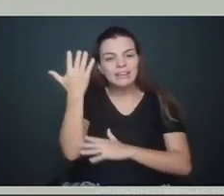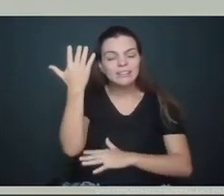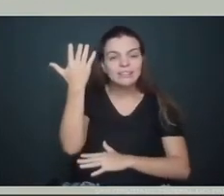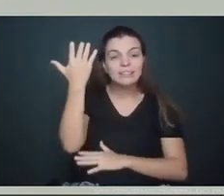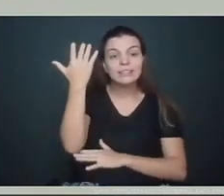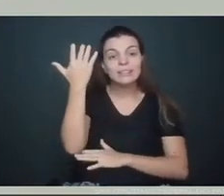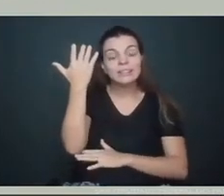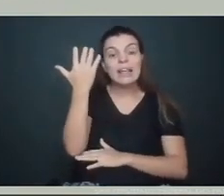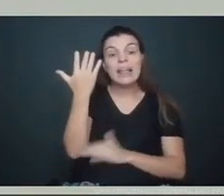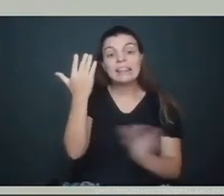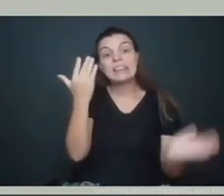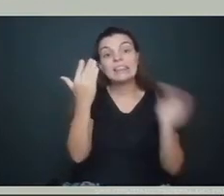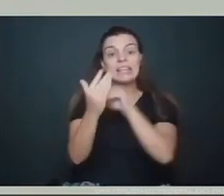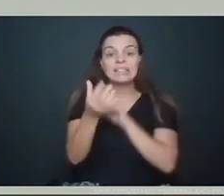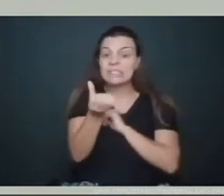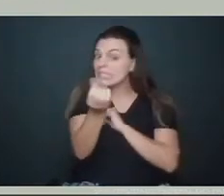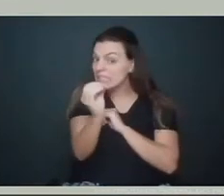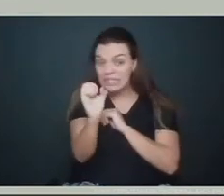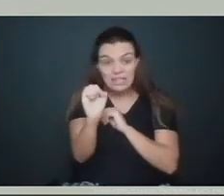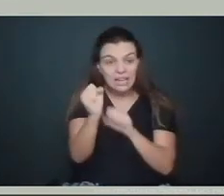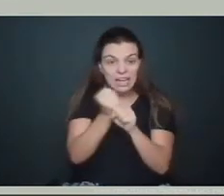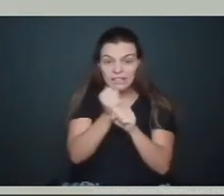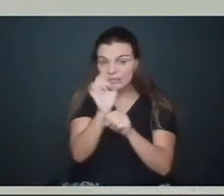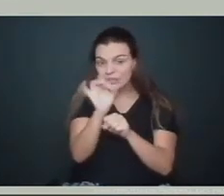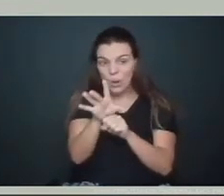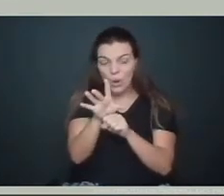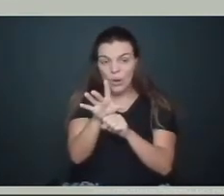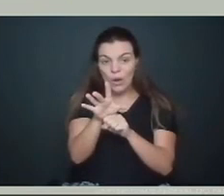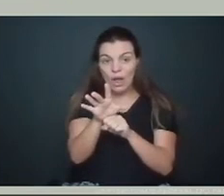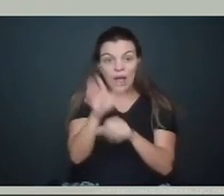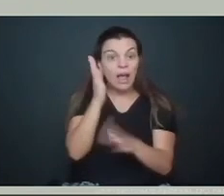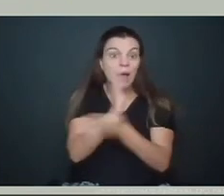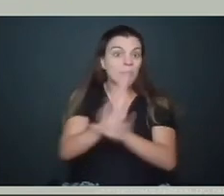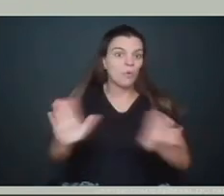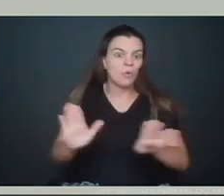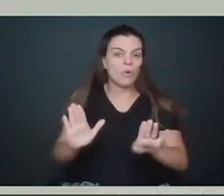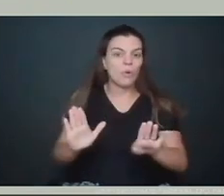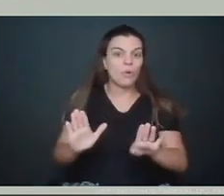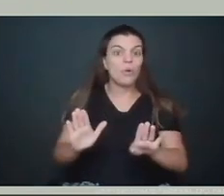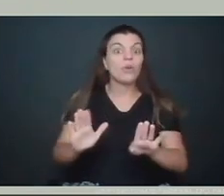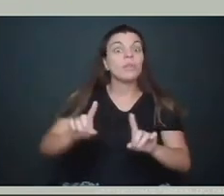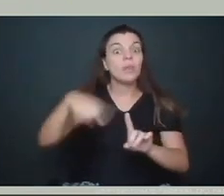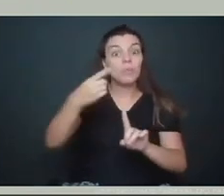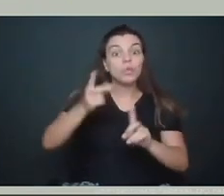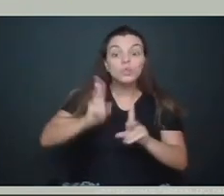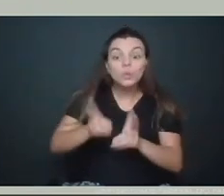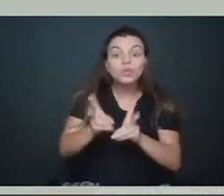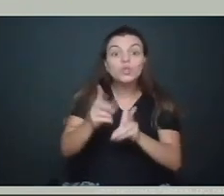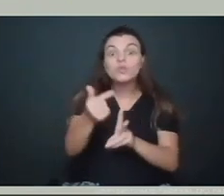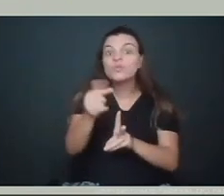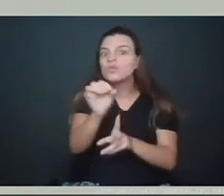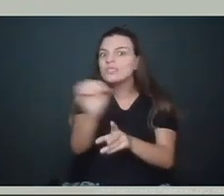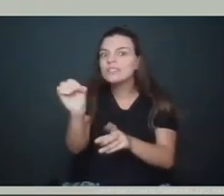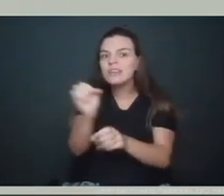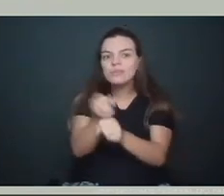vive 200 anos só com os galhos, só crescendo lateralmente.